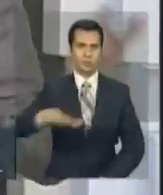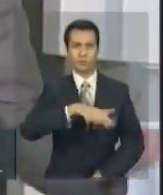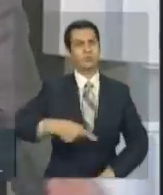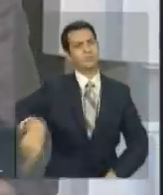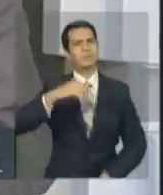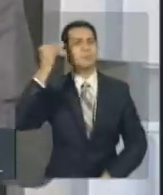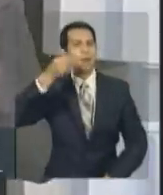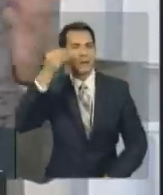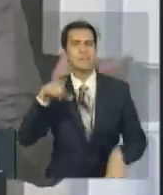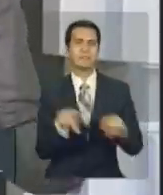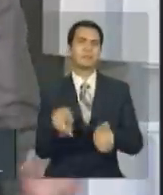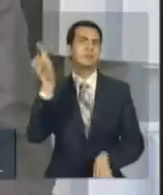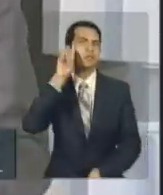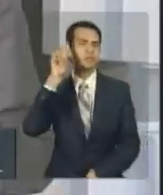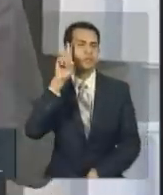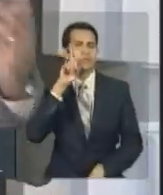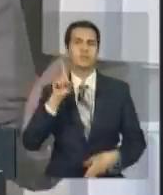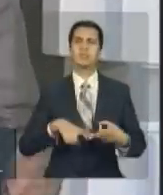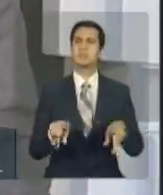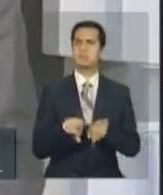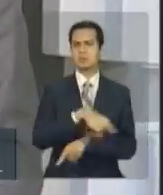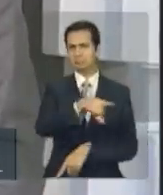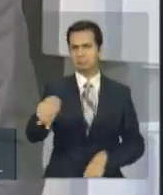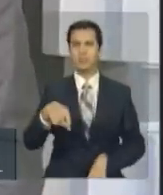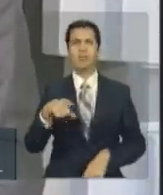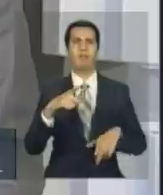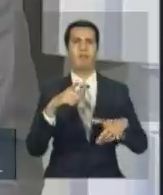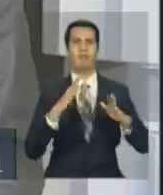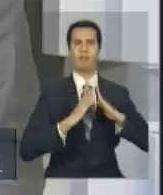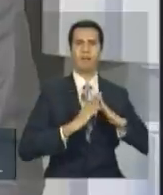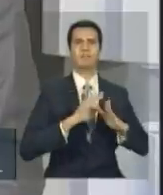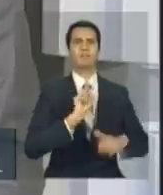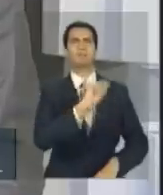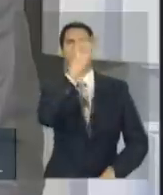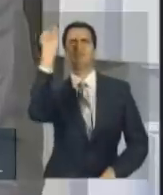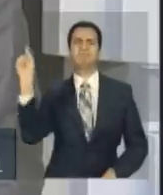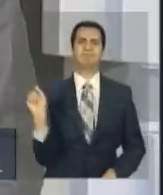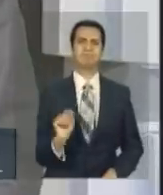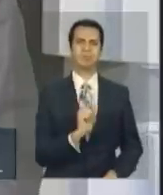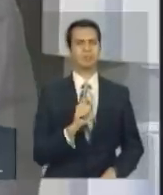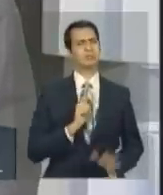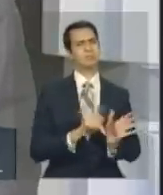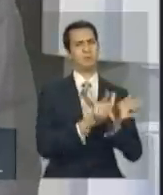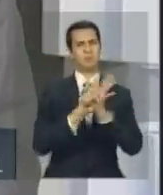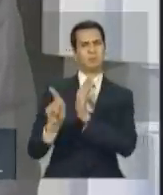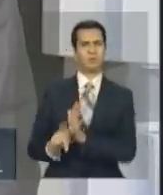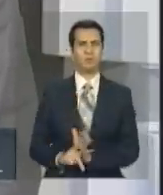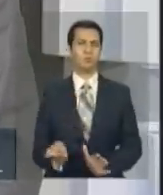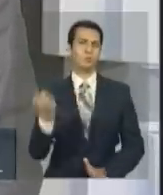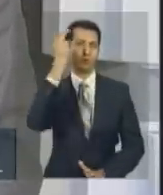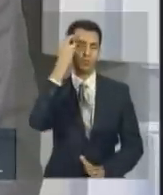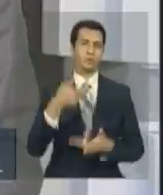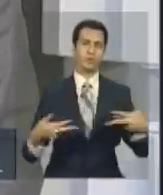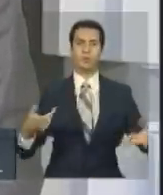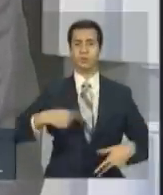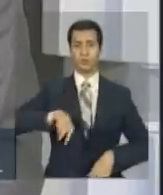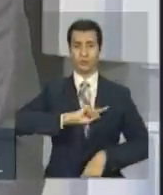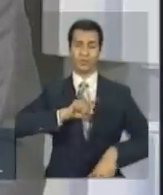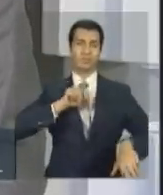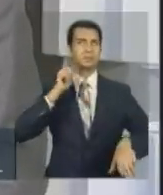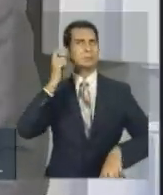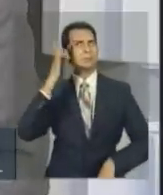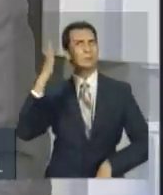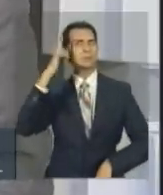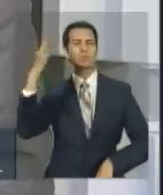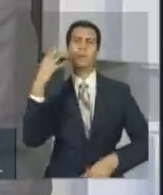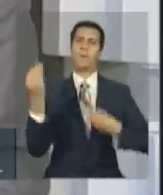os regionalismos, com as especificidades de cada município, de cada comunidade, isso tem nos feito refletir sobre o nosso trabalho